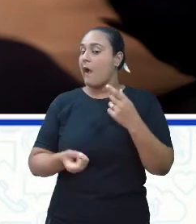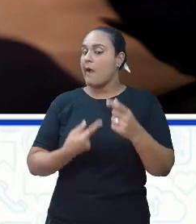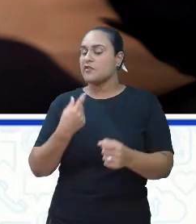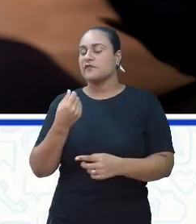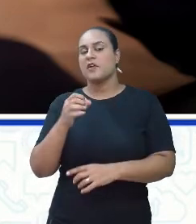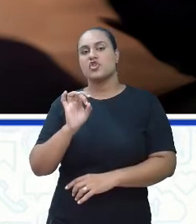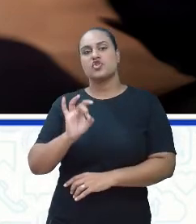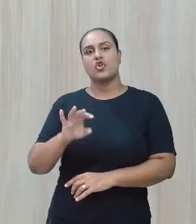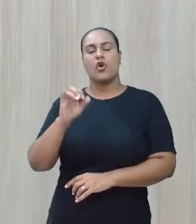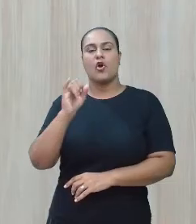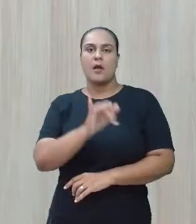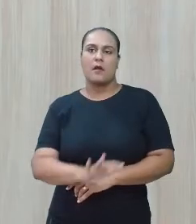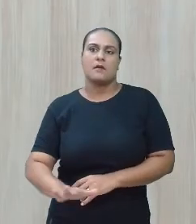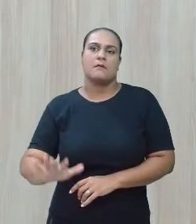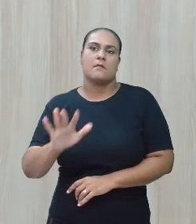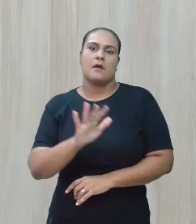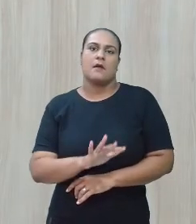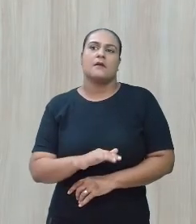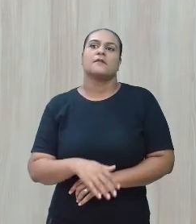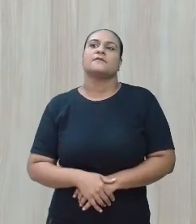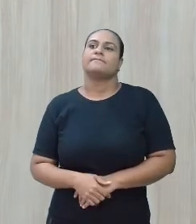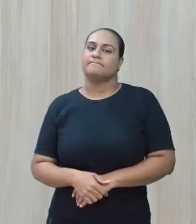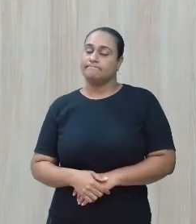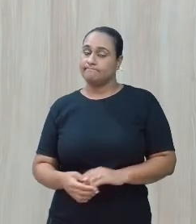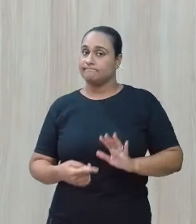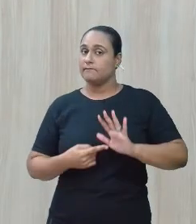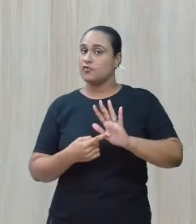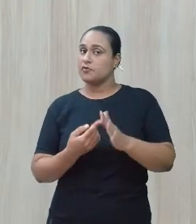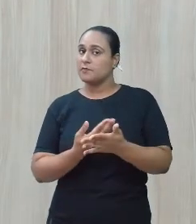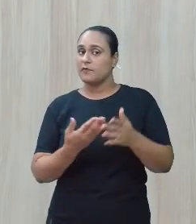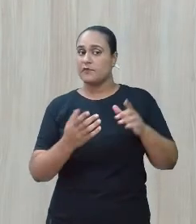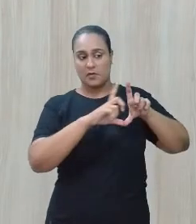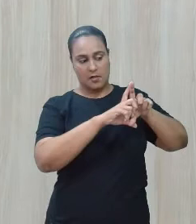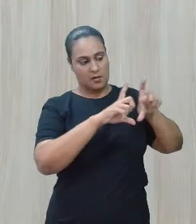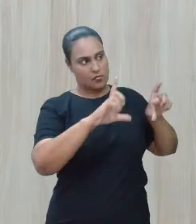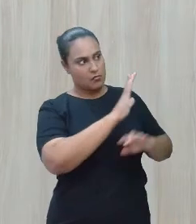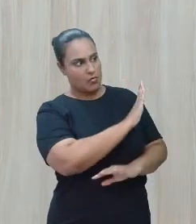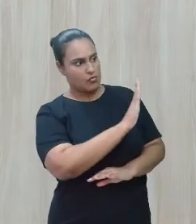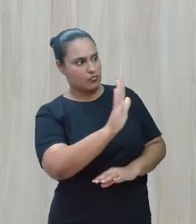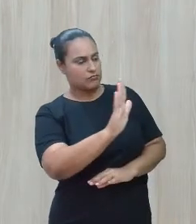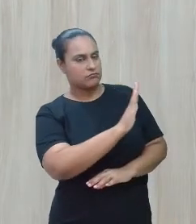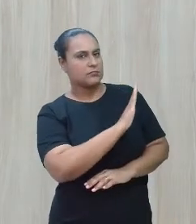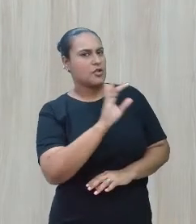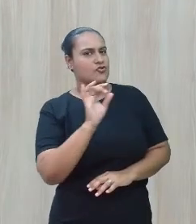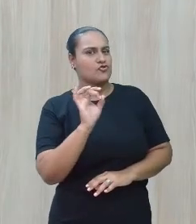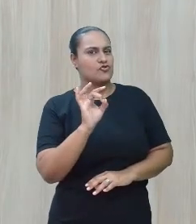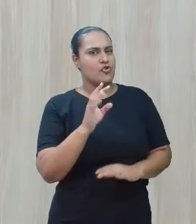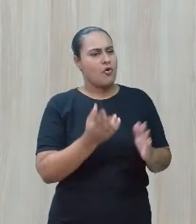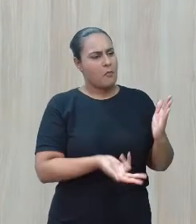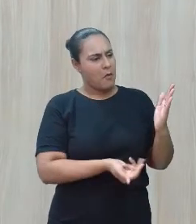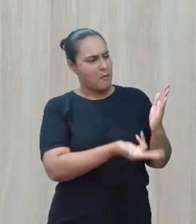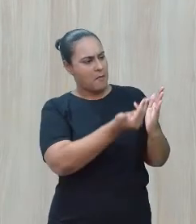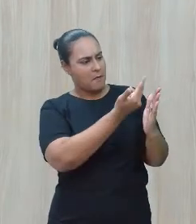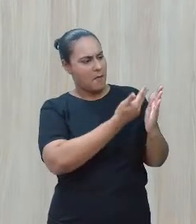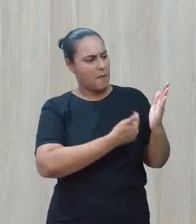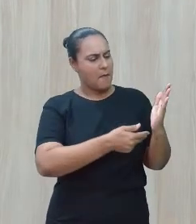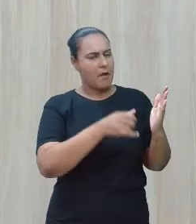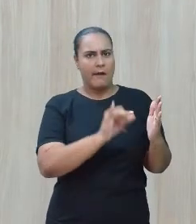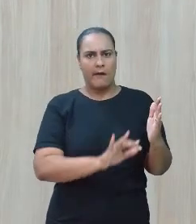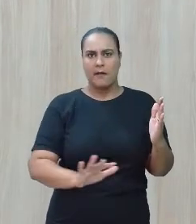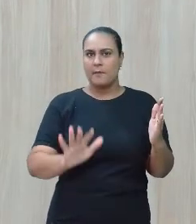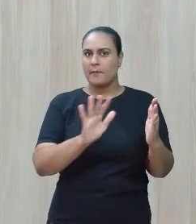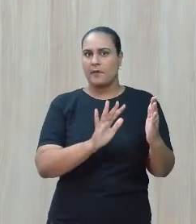E eu trouxe para vocês a do muro, onde só tinha mesmo ali a imagem, não é? Não tinha nenhum